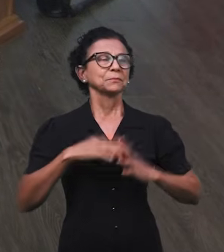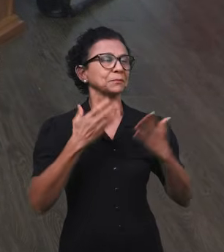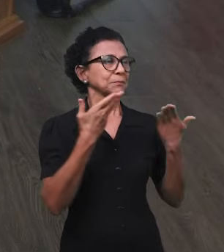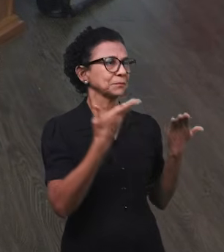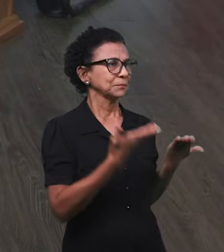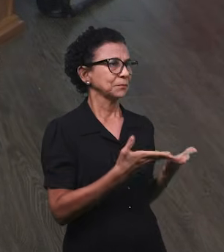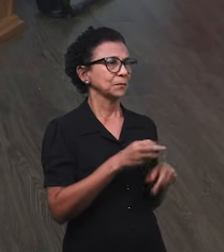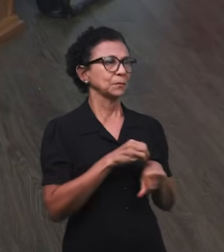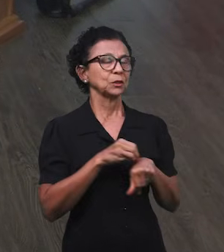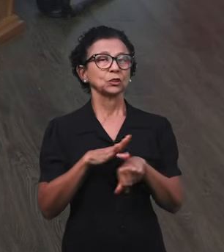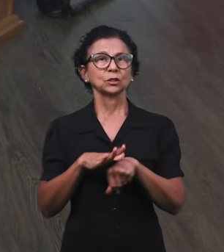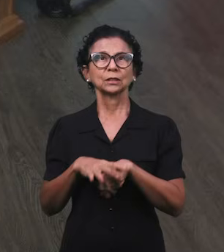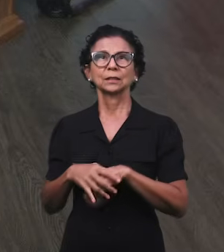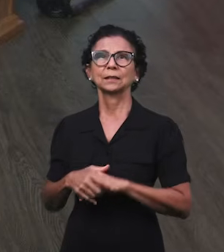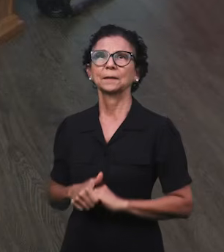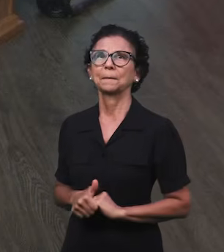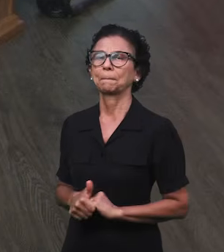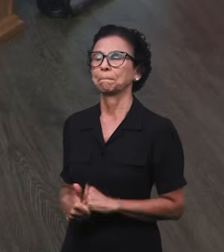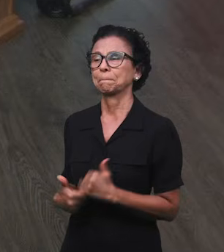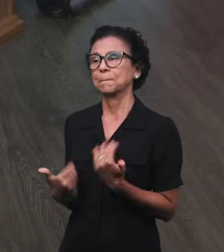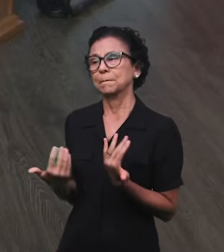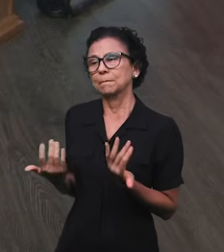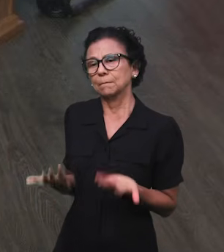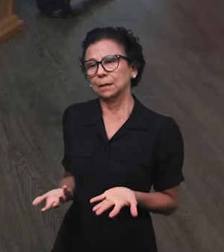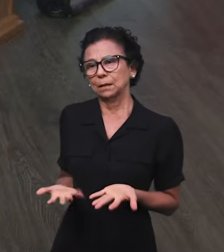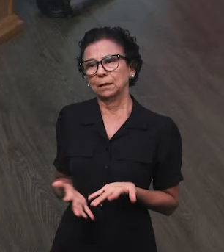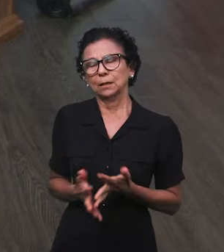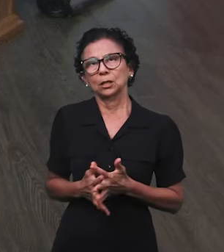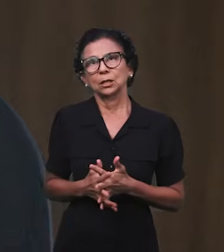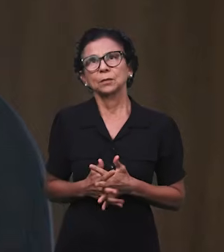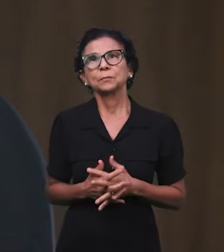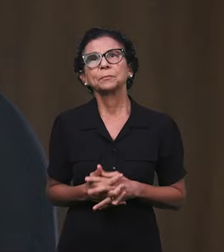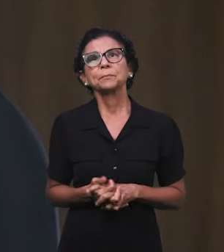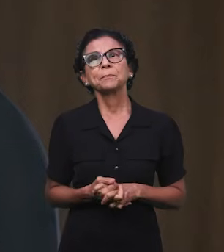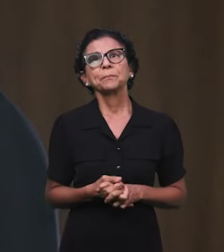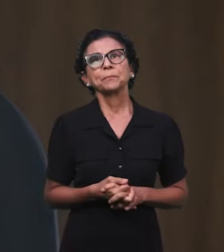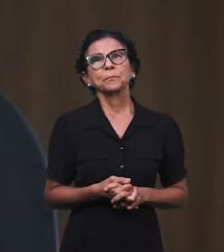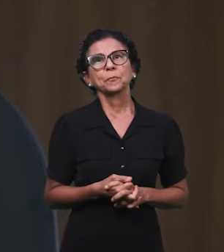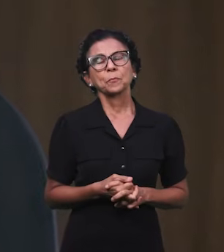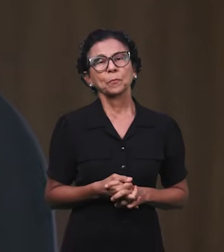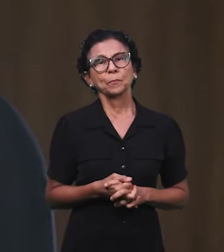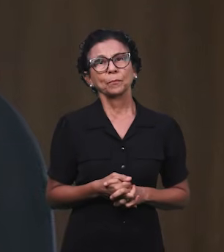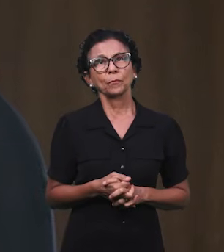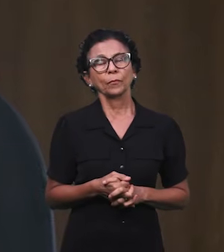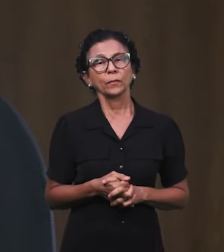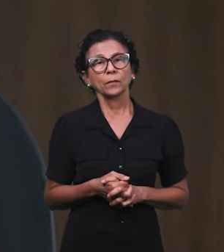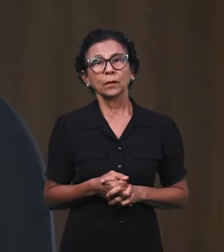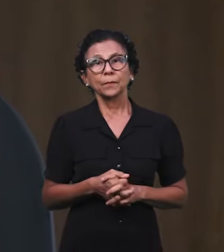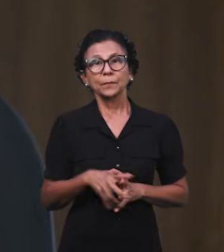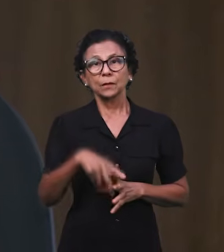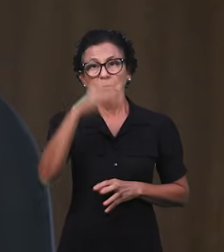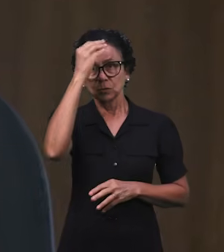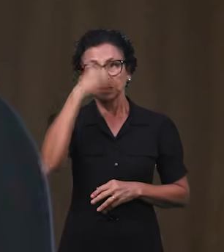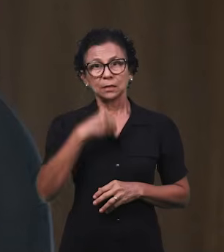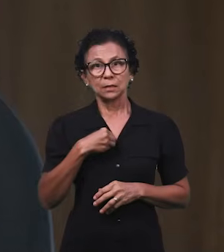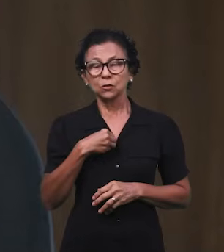quem nos escuta? Bem, eu diria para não desistir de si